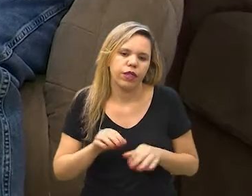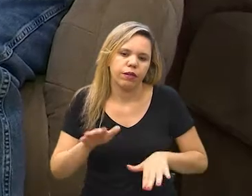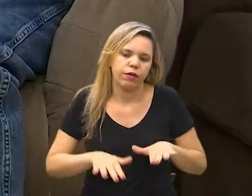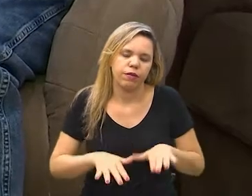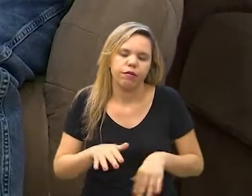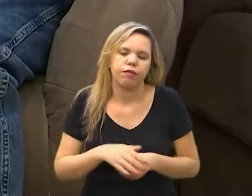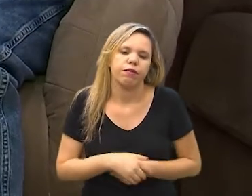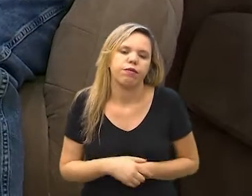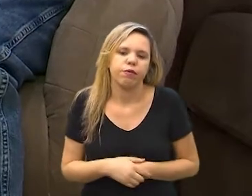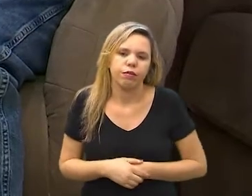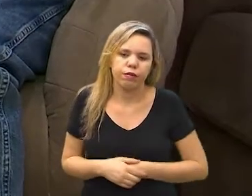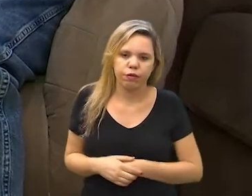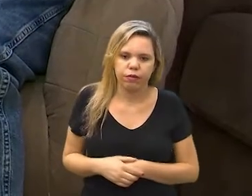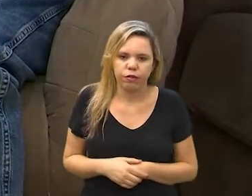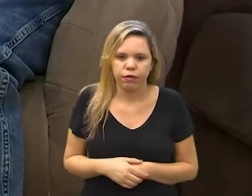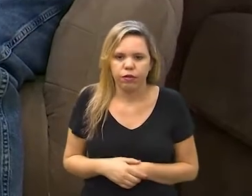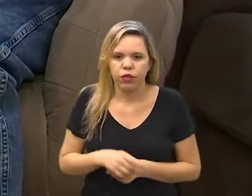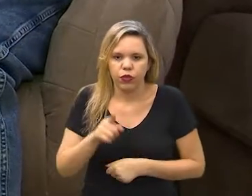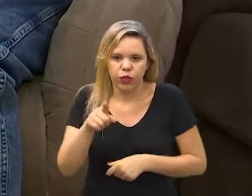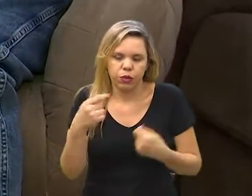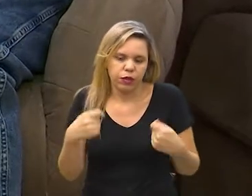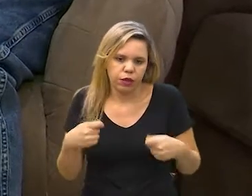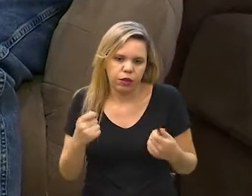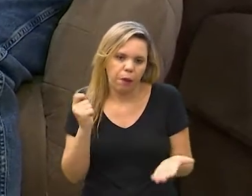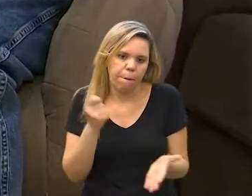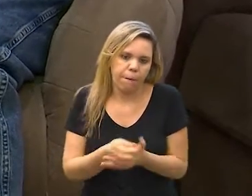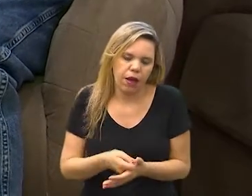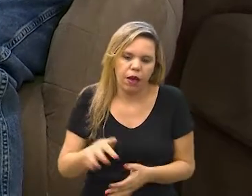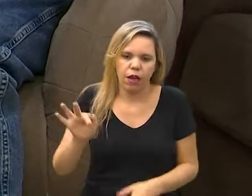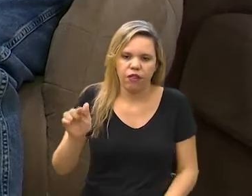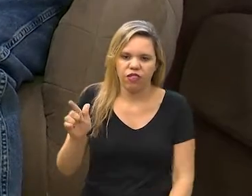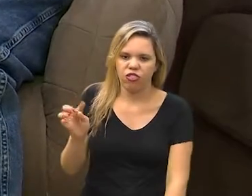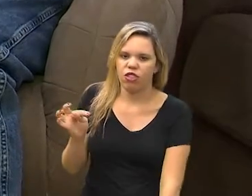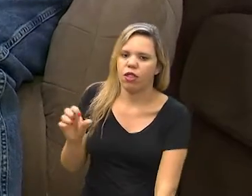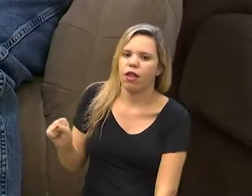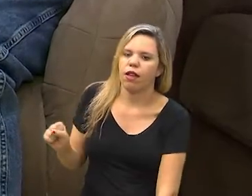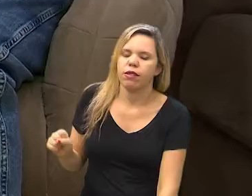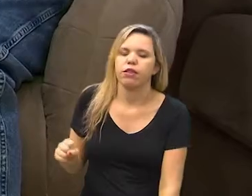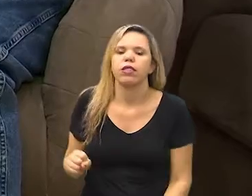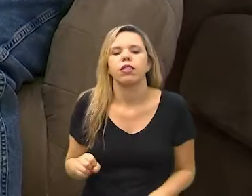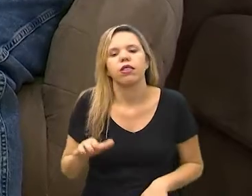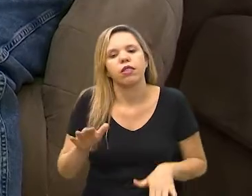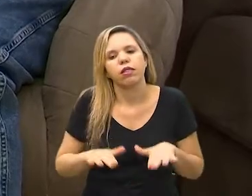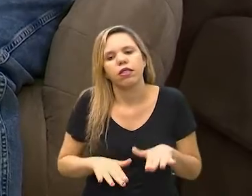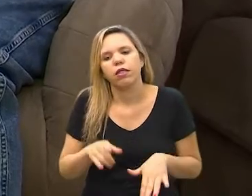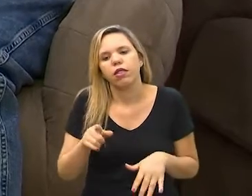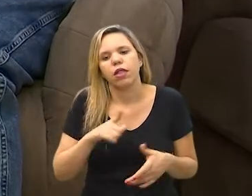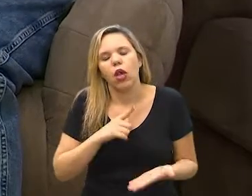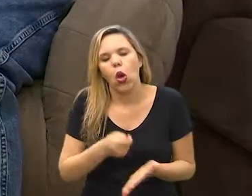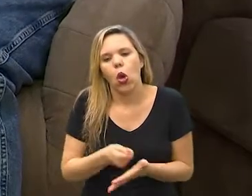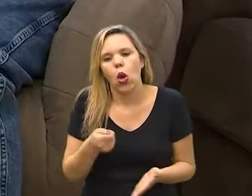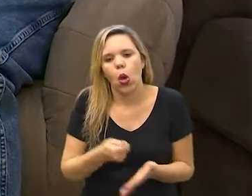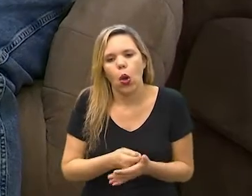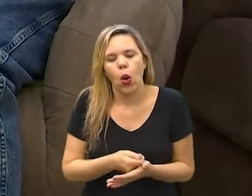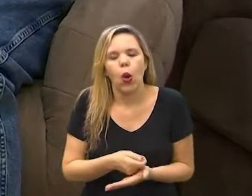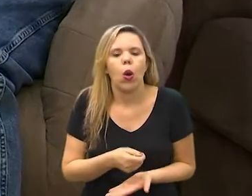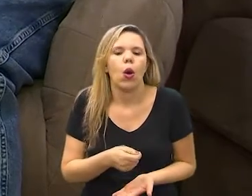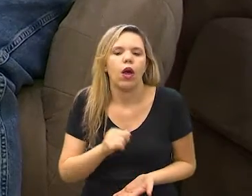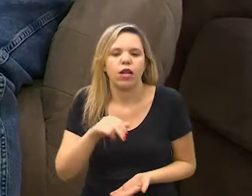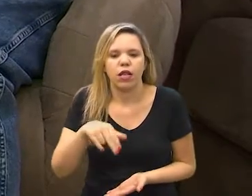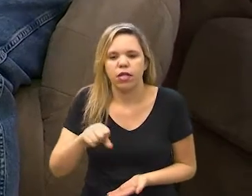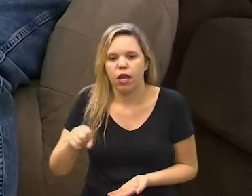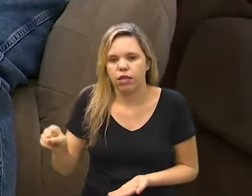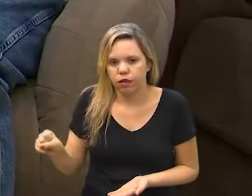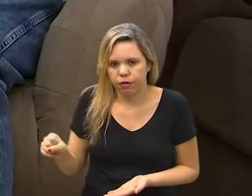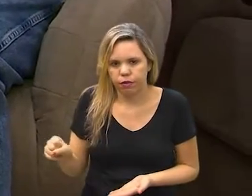conta. Então faz de conta que você precisa pagar o FGTS, faz de conta que você tem a obrigação do pagamento do